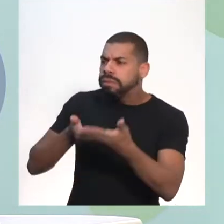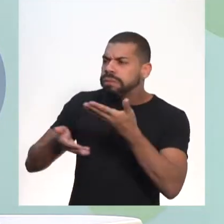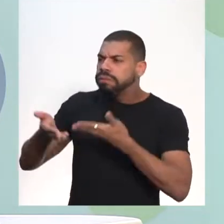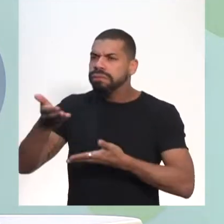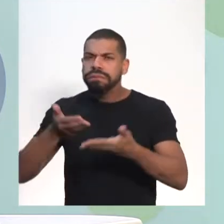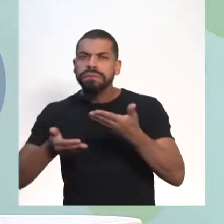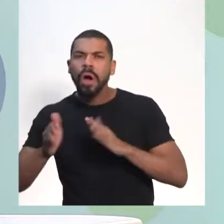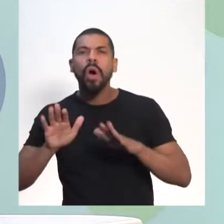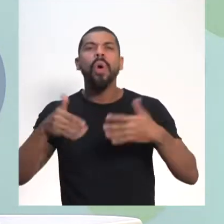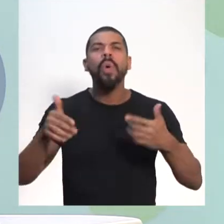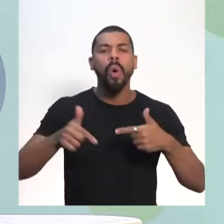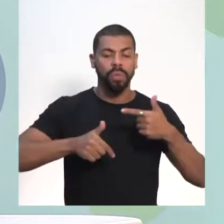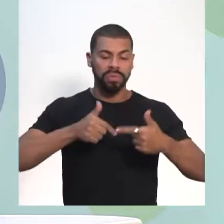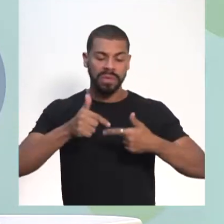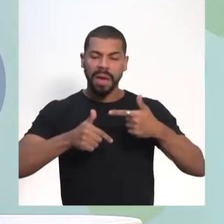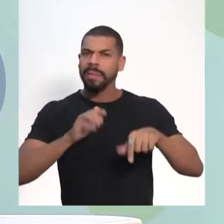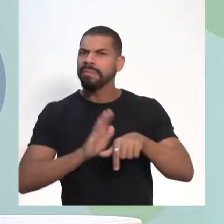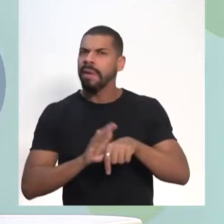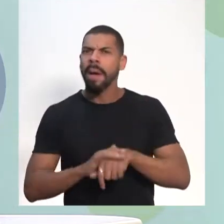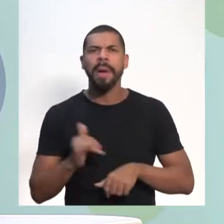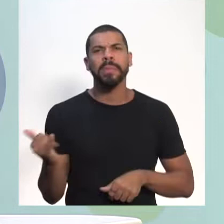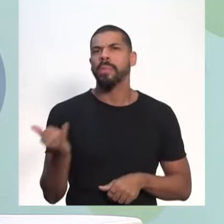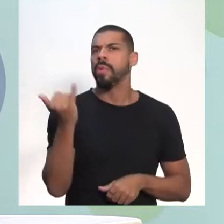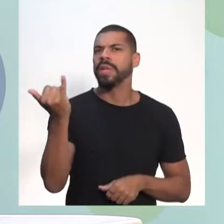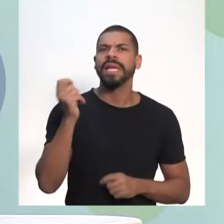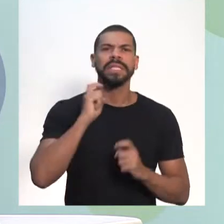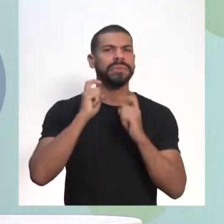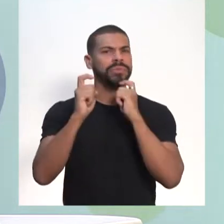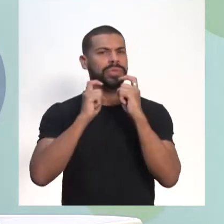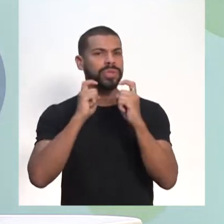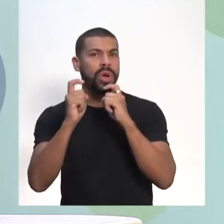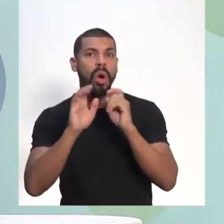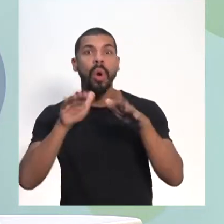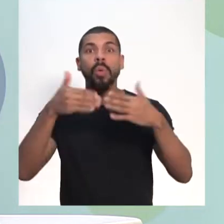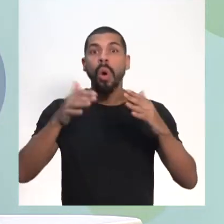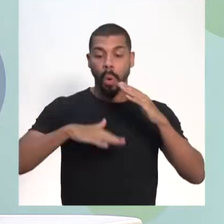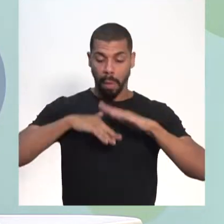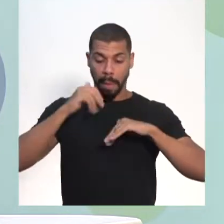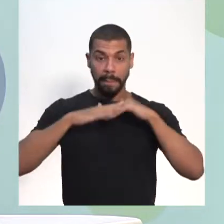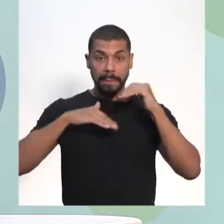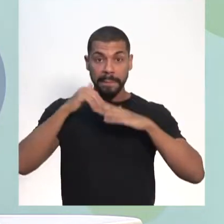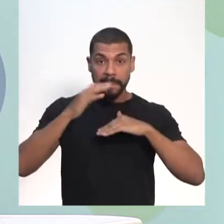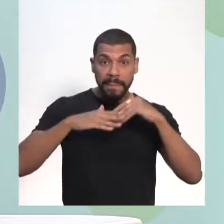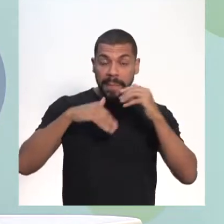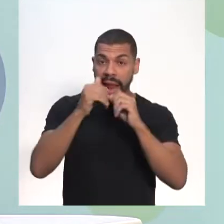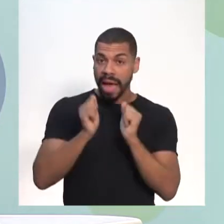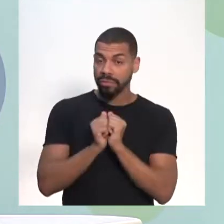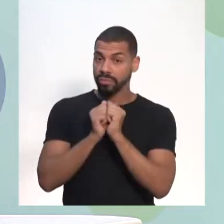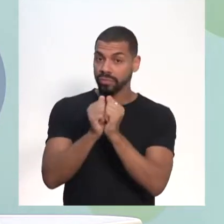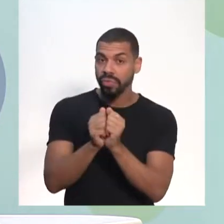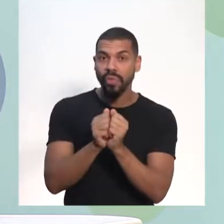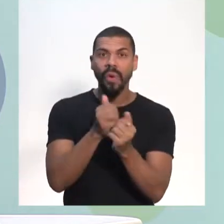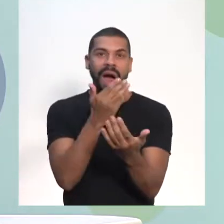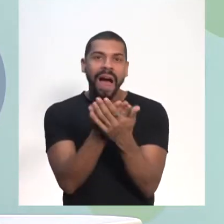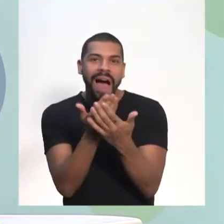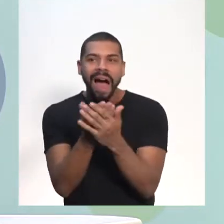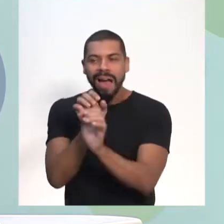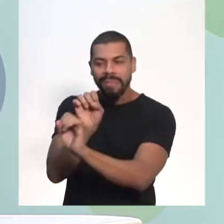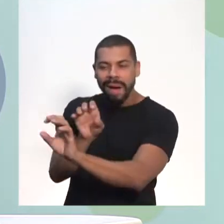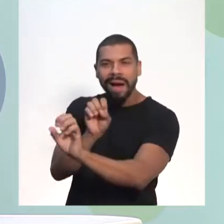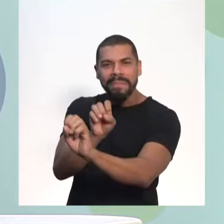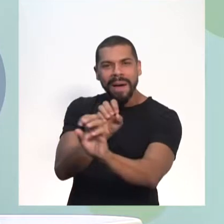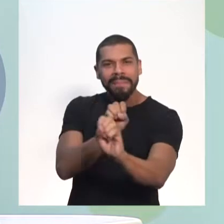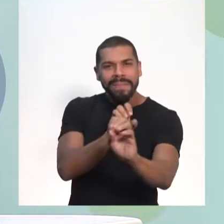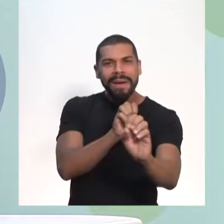o trabalho que está sendo desenvolvido na TPC, os materiais que foram elaborados e encaminhados pela COPED, as aulas que estão sendo